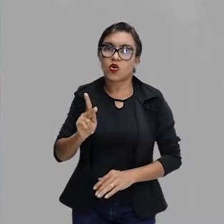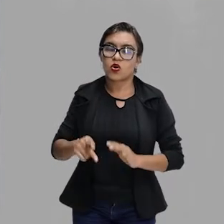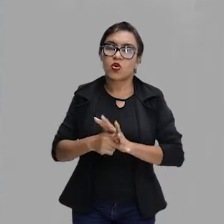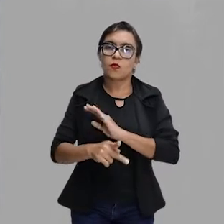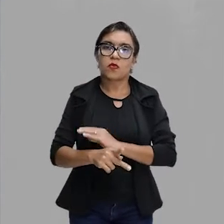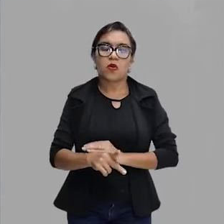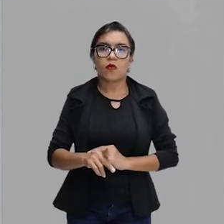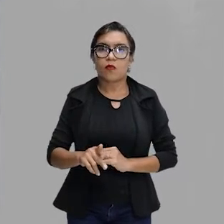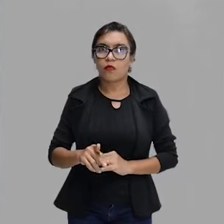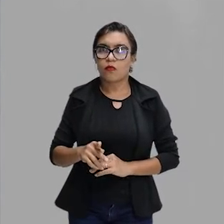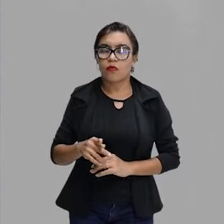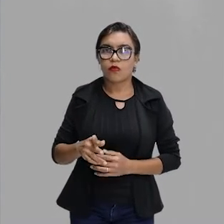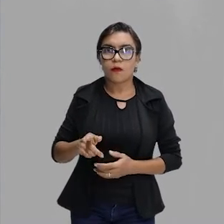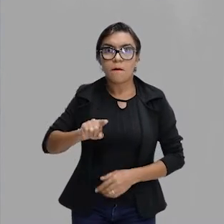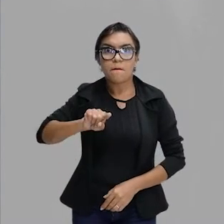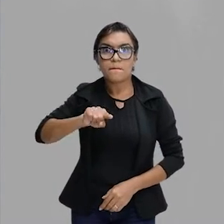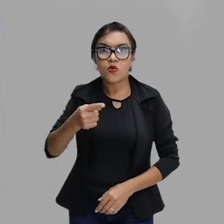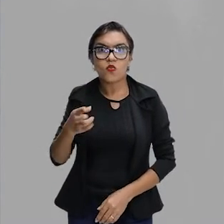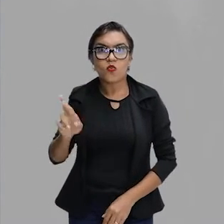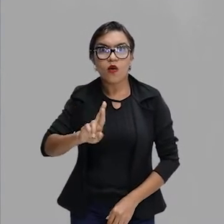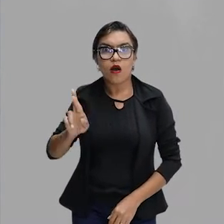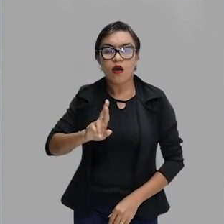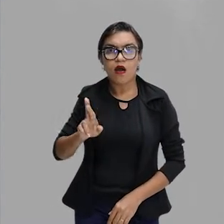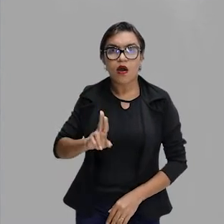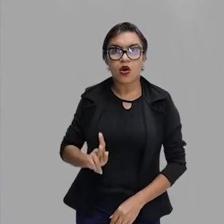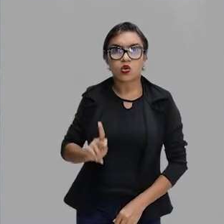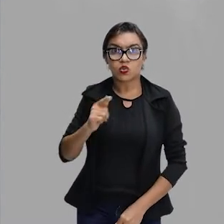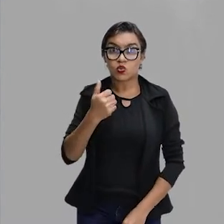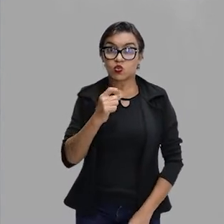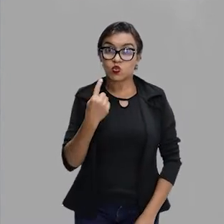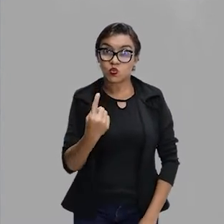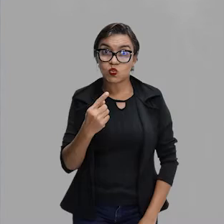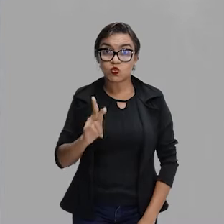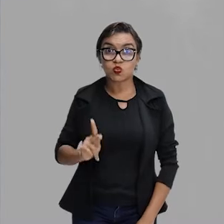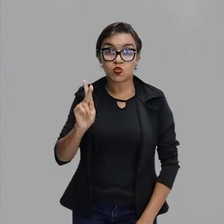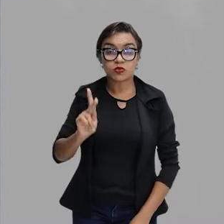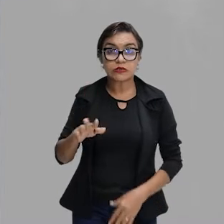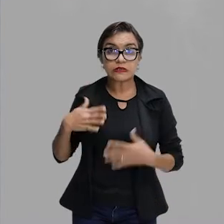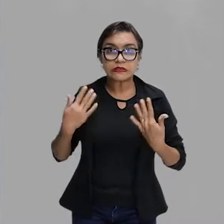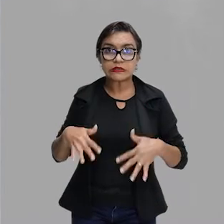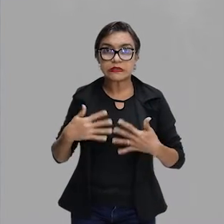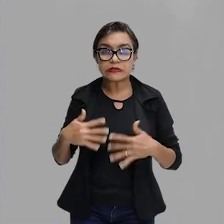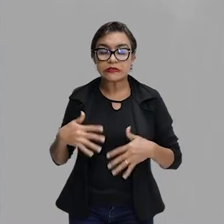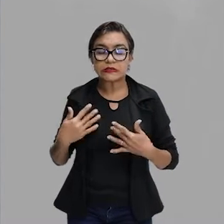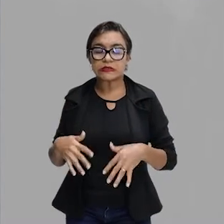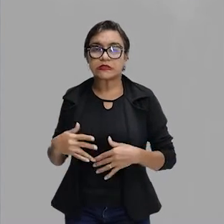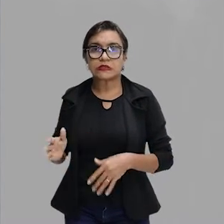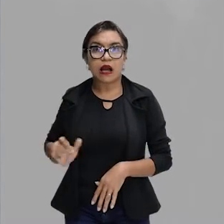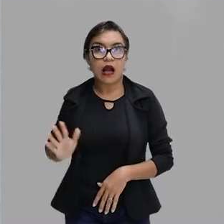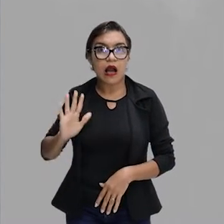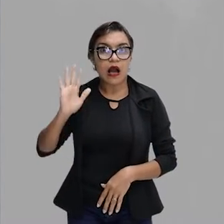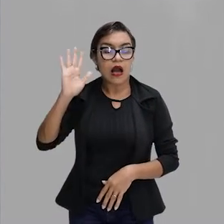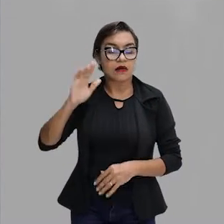custar até R$ 1.000. R$ 1.000 o quilo de carne, está quase chegando no preço do colchão mole aqui no Brasil, né? Pois é, gente. Mas essa carne, ela tem